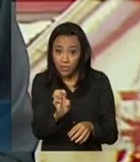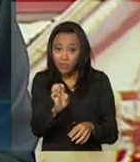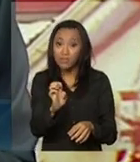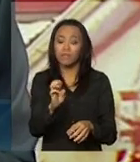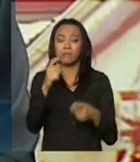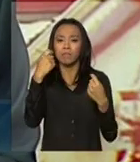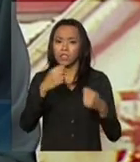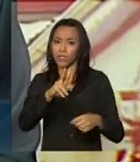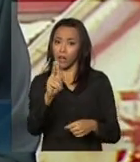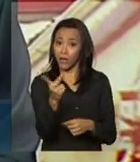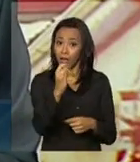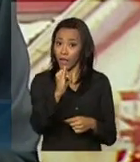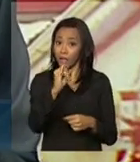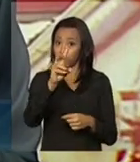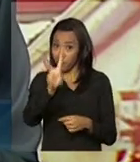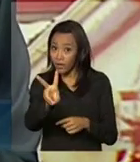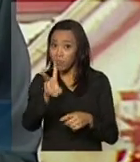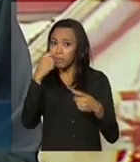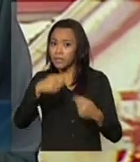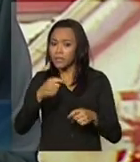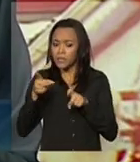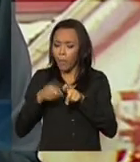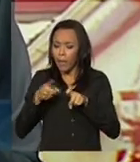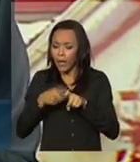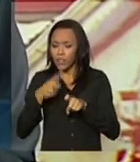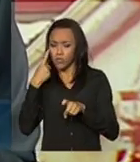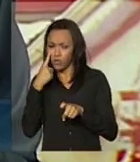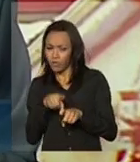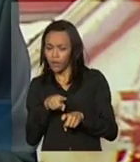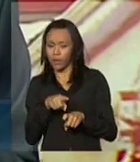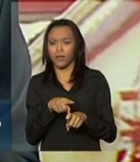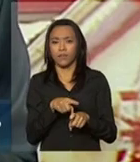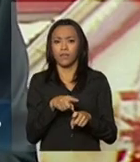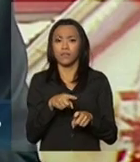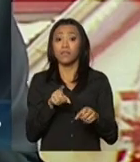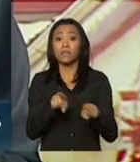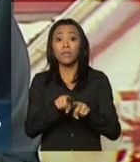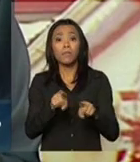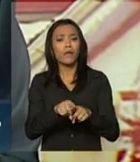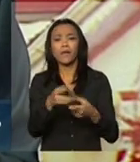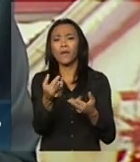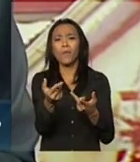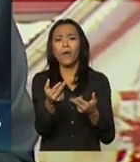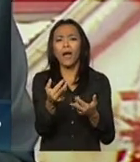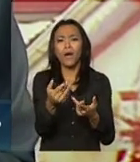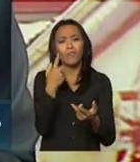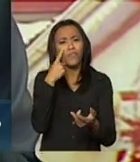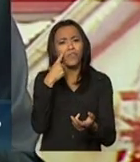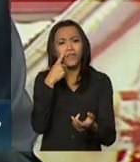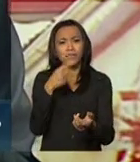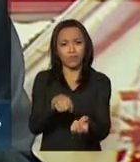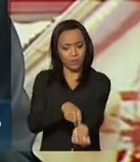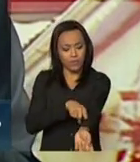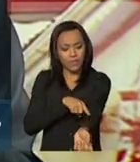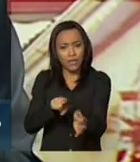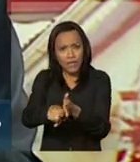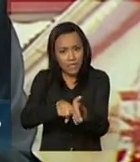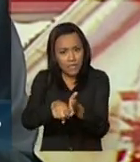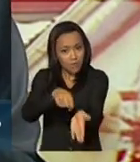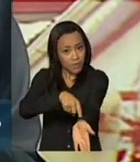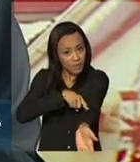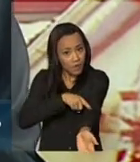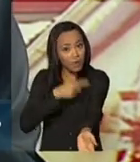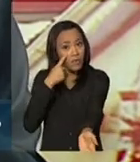algo pensado pelo um médico diante de uma pessoa, da mesma maneira como pede uma glicemia para ver se tem diabetes, tem que pedir o teste